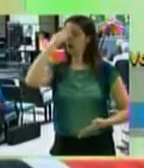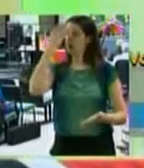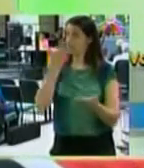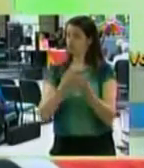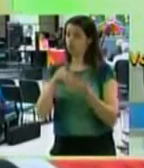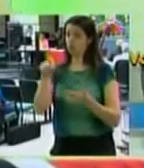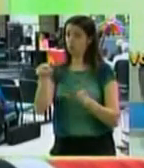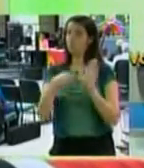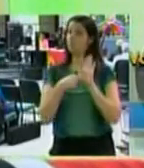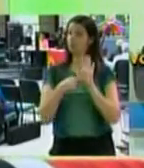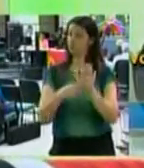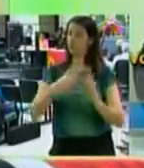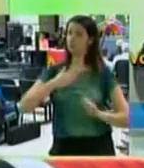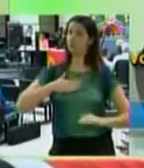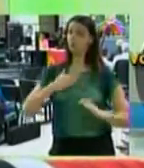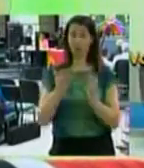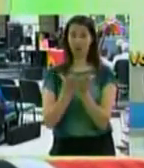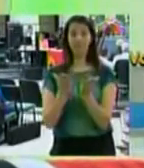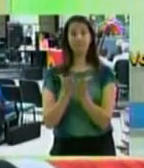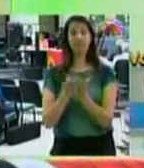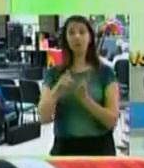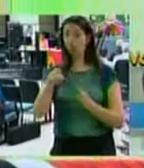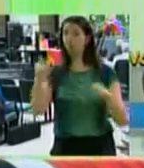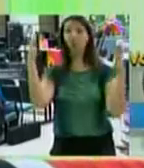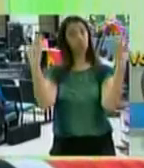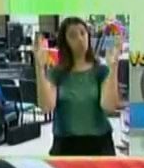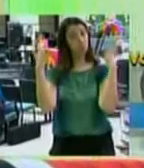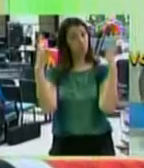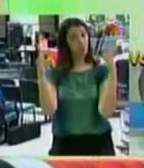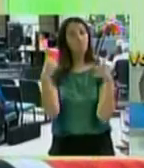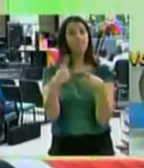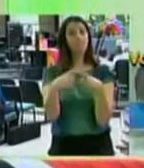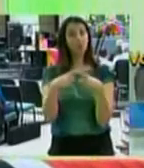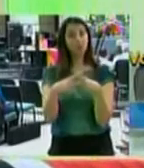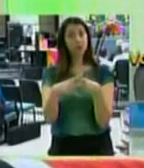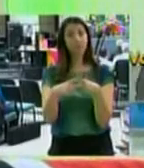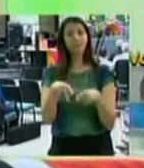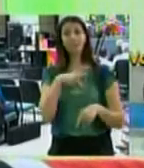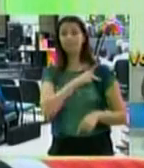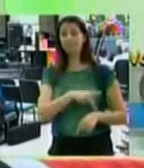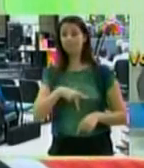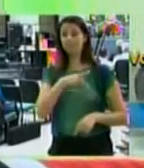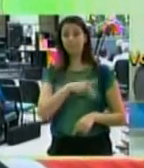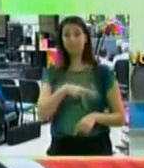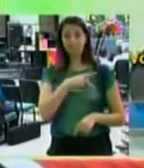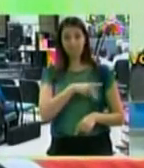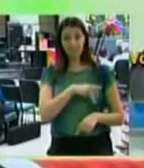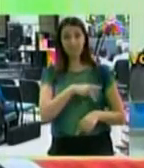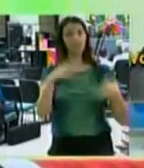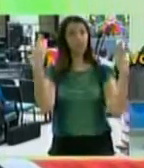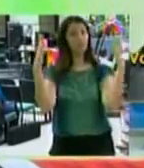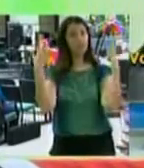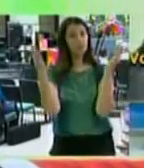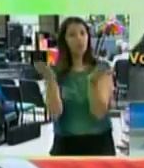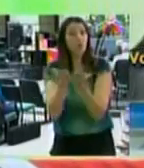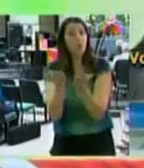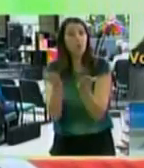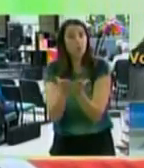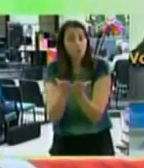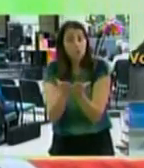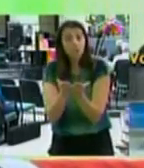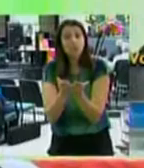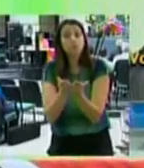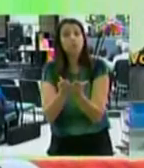Bíblia. E eu te parabenizo por isso. Porque Paulo parabenizou os crentes de Bereia. Porque tudo que era falado